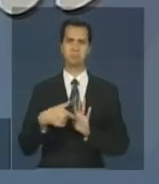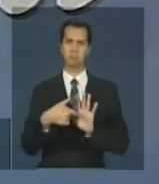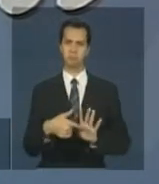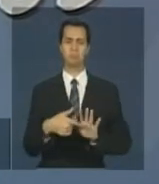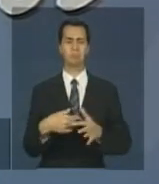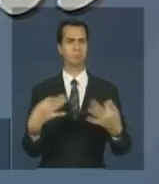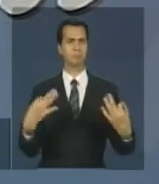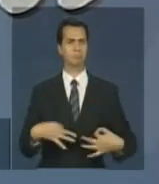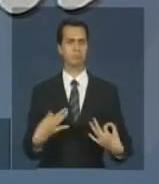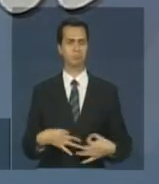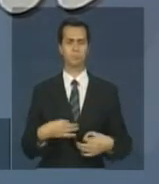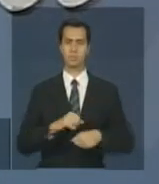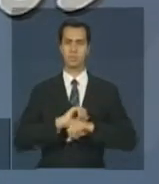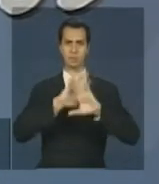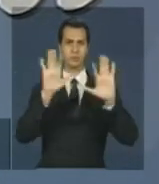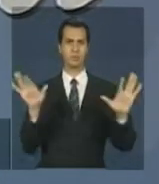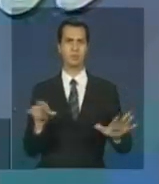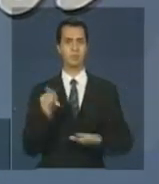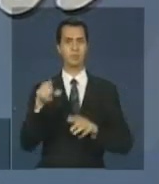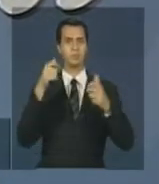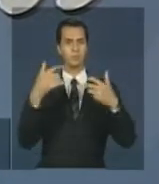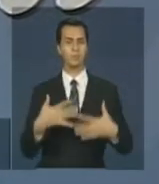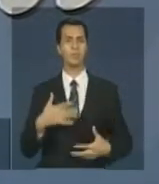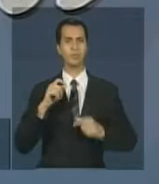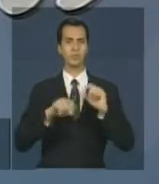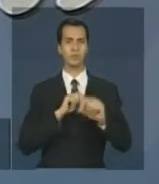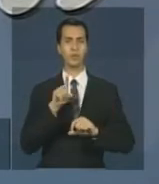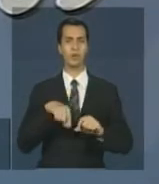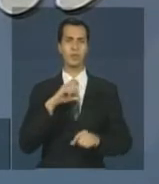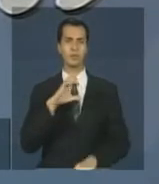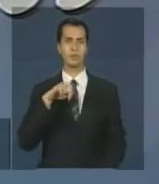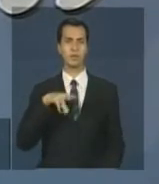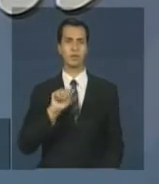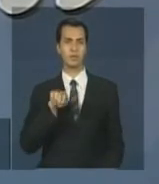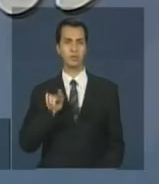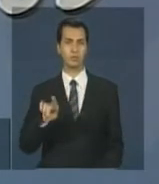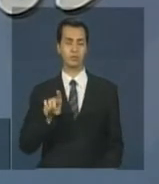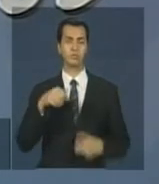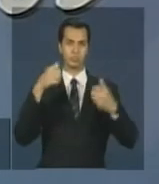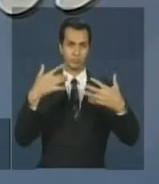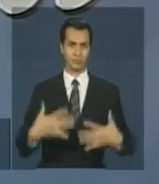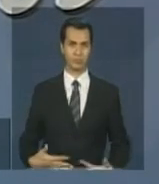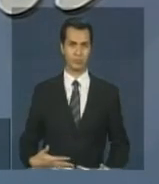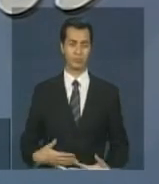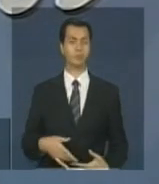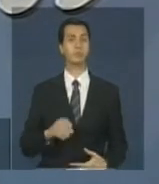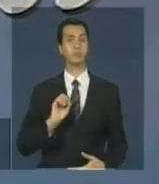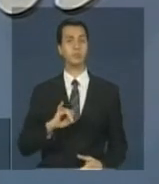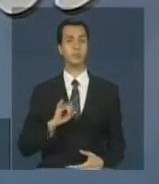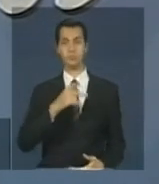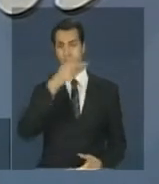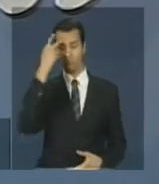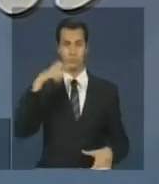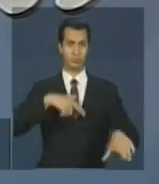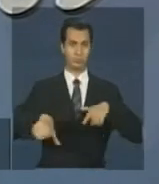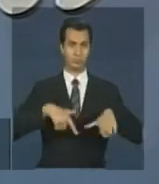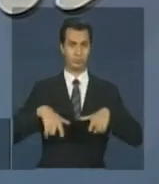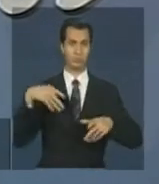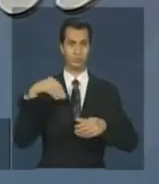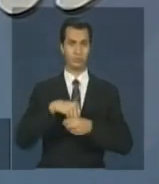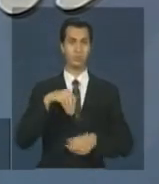muito rica muito clara falar um pouquinho do nosso cenário é quem faz defesa civil no Brasil